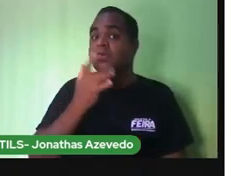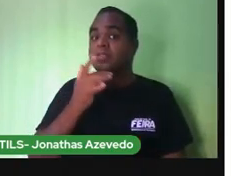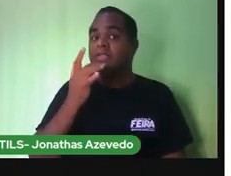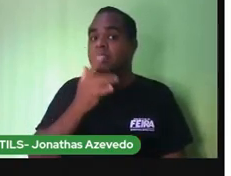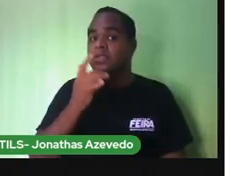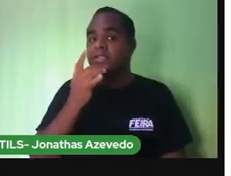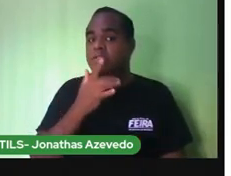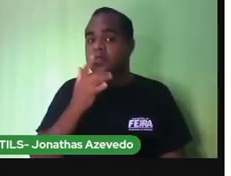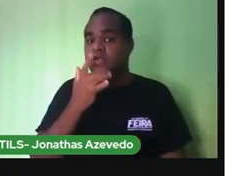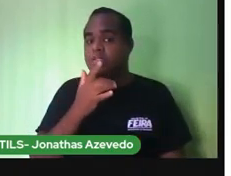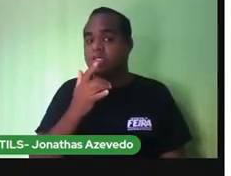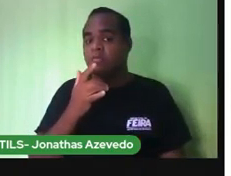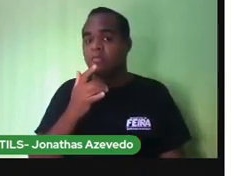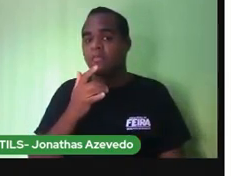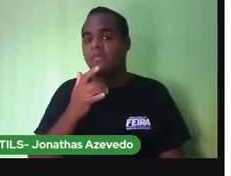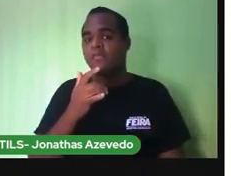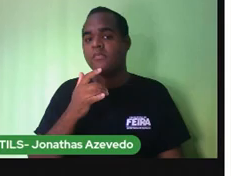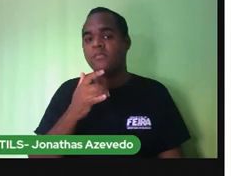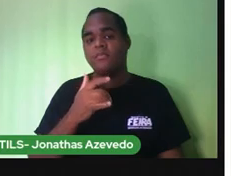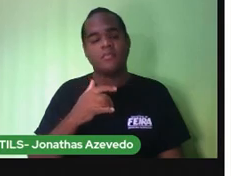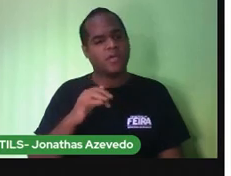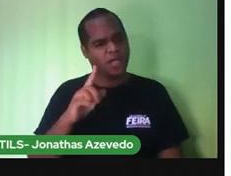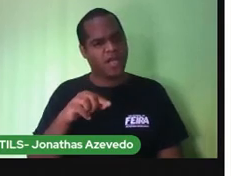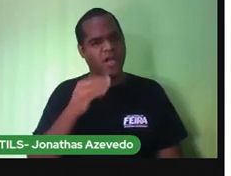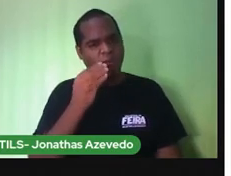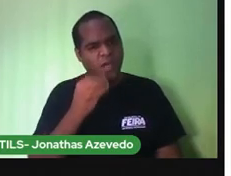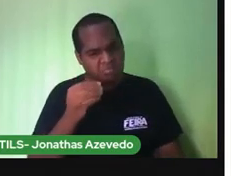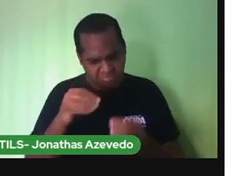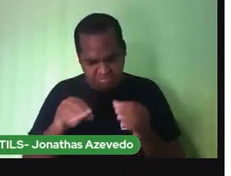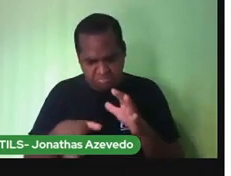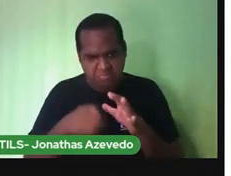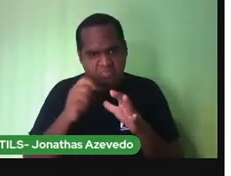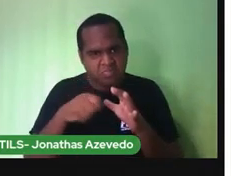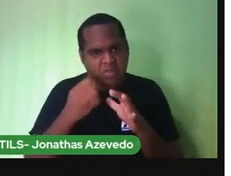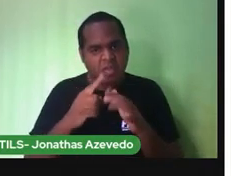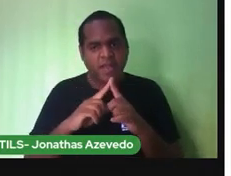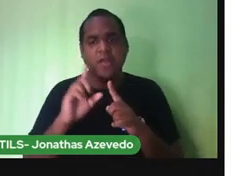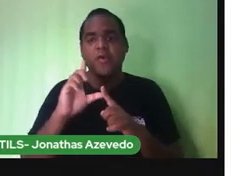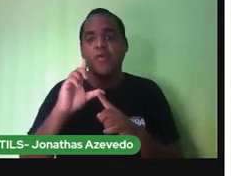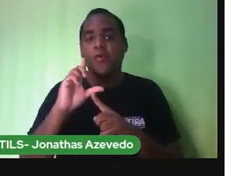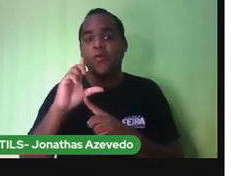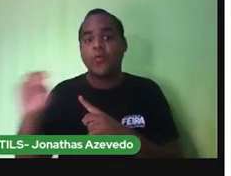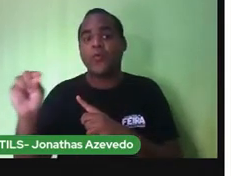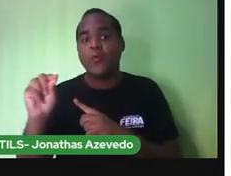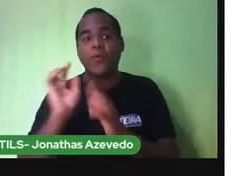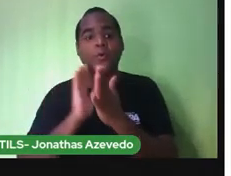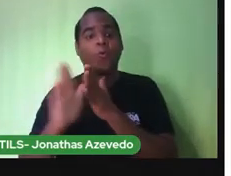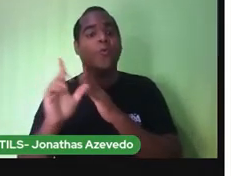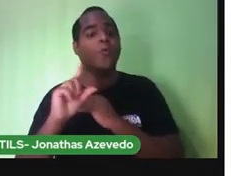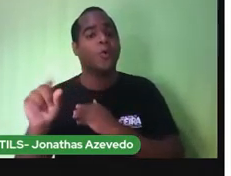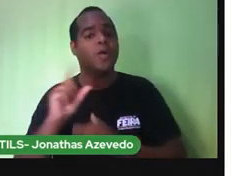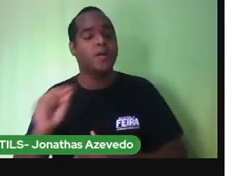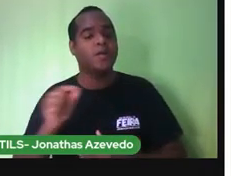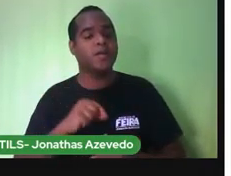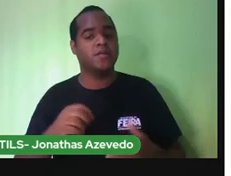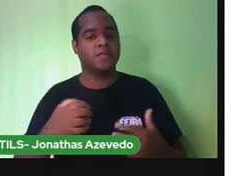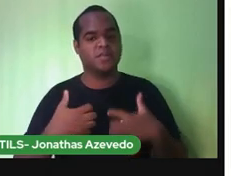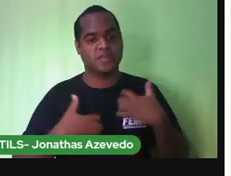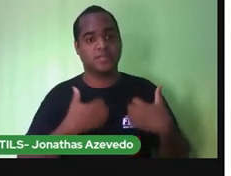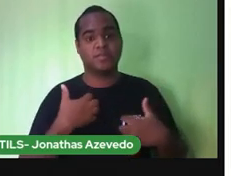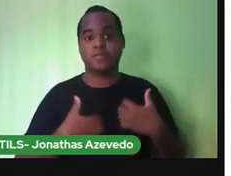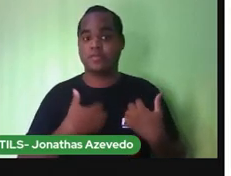não falou ensopada e assim dizendo ele fugiu apavorada Oi